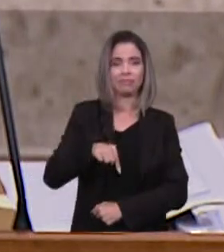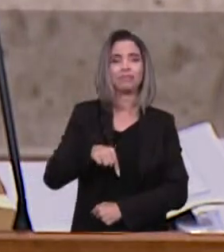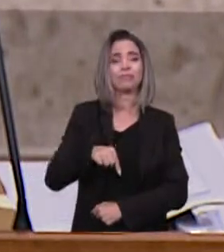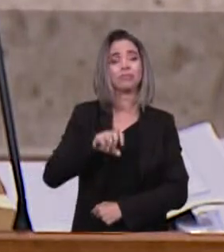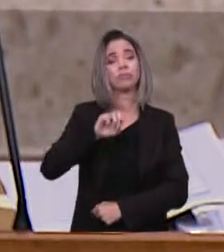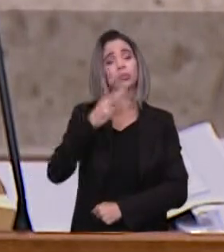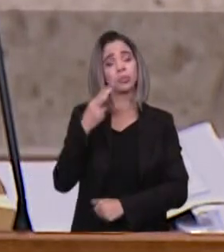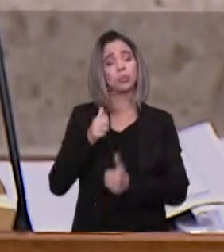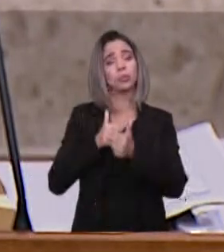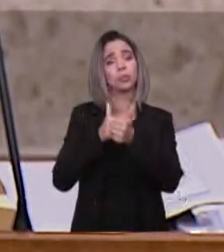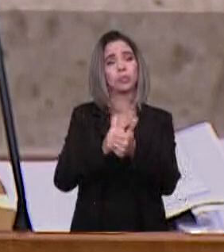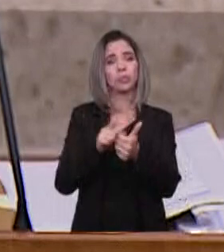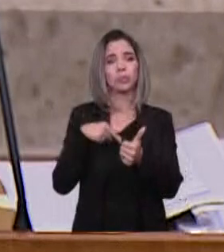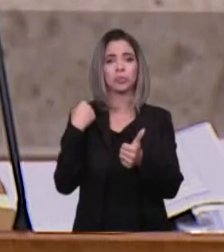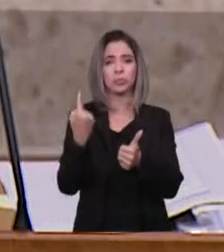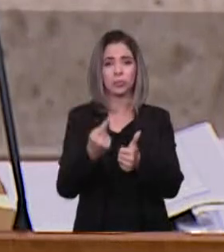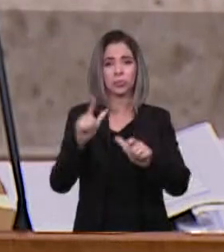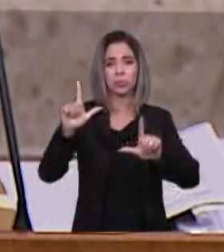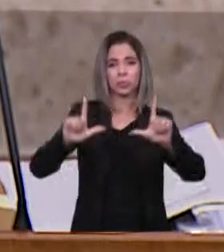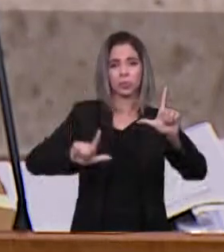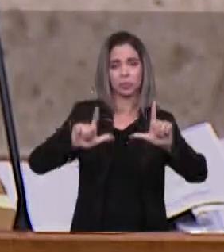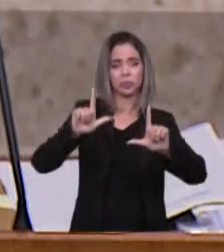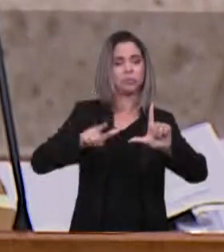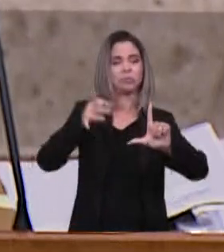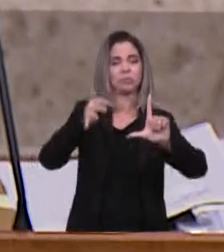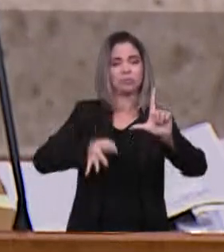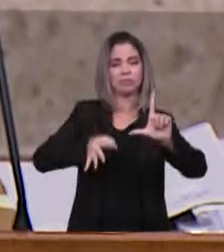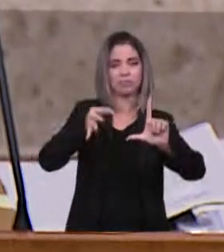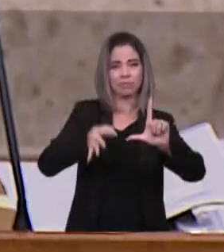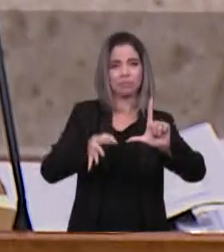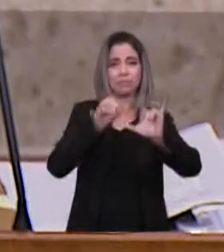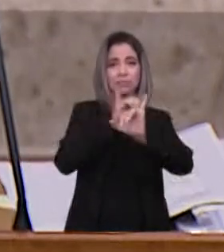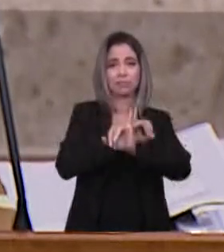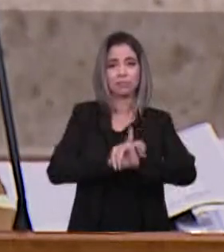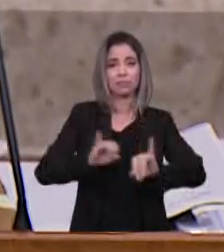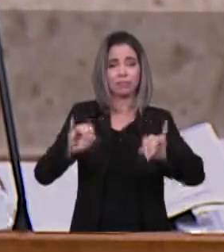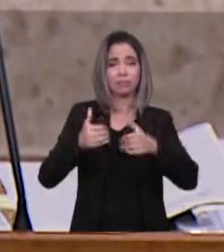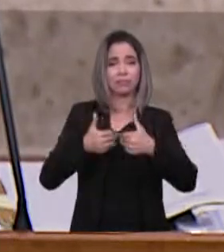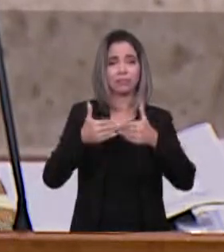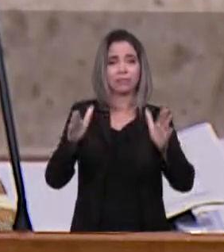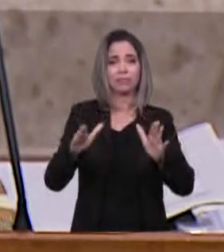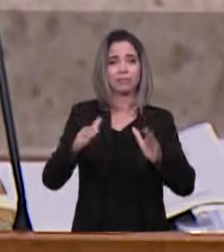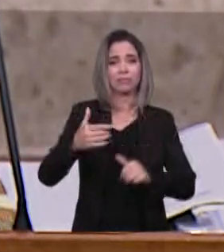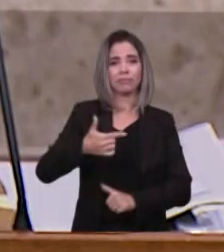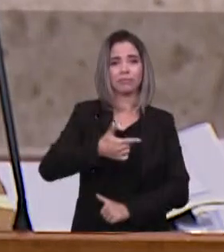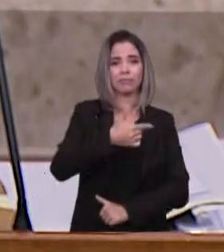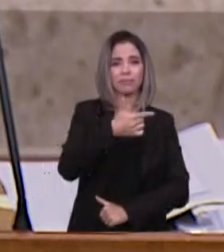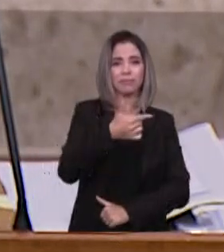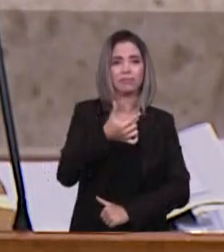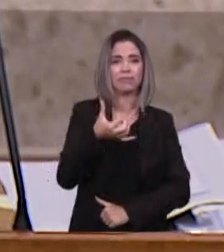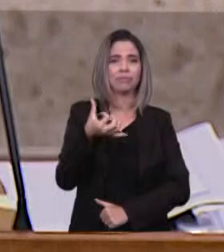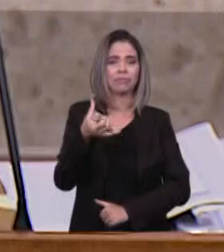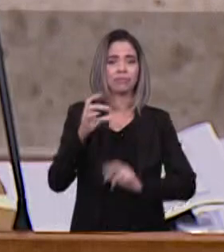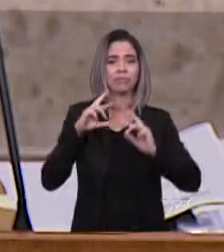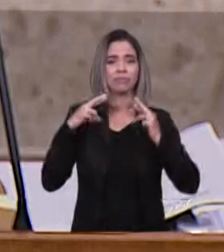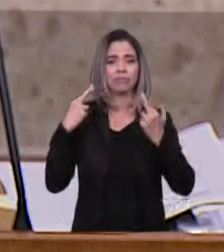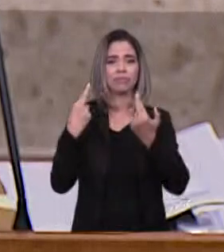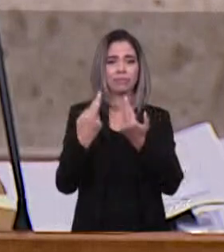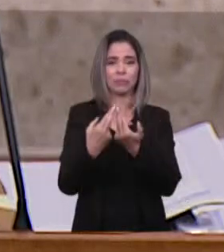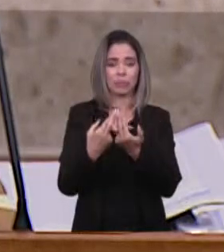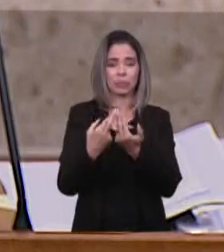que nos assistem pela TV Justiça, ministra presidente, declaro aberta esta 26ª